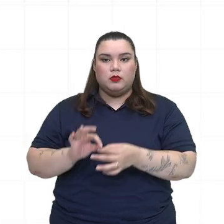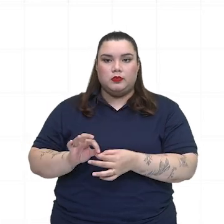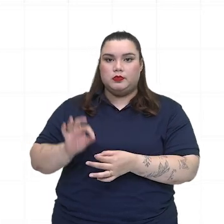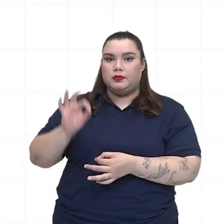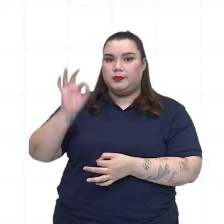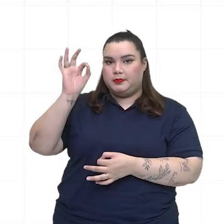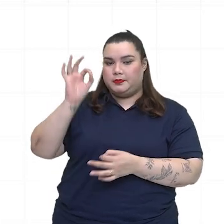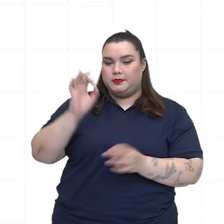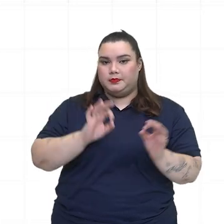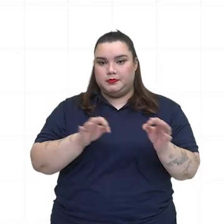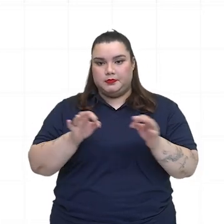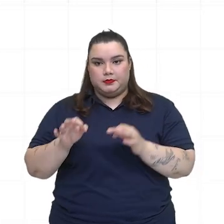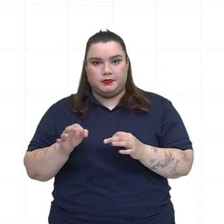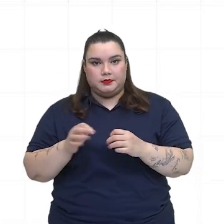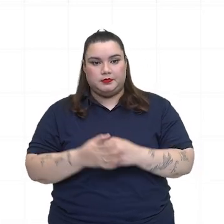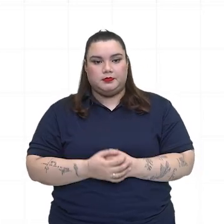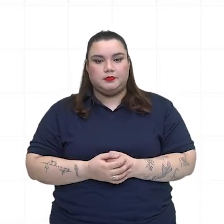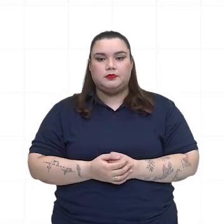de cada andar.